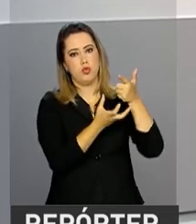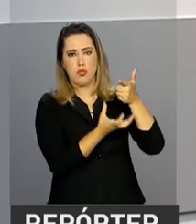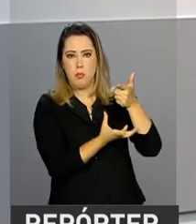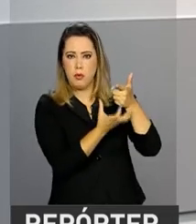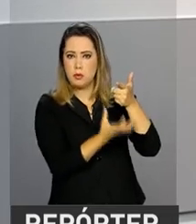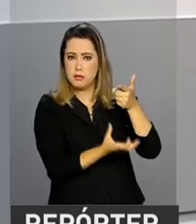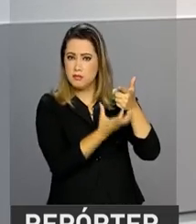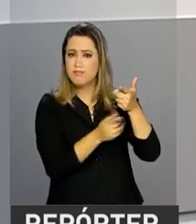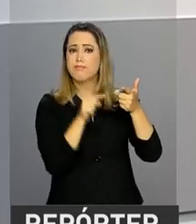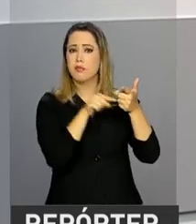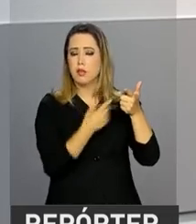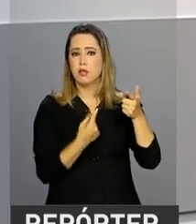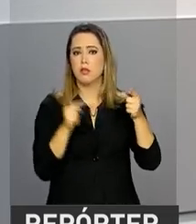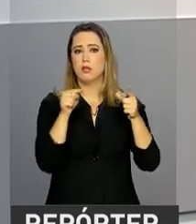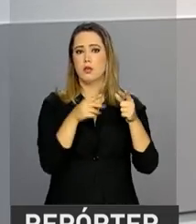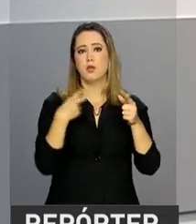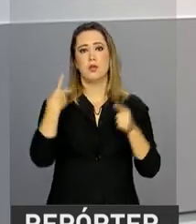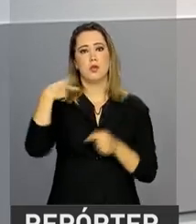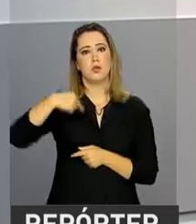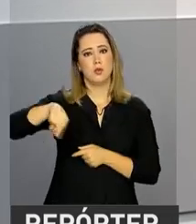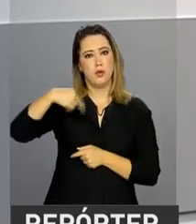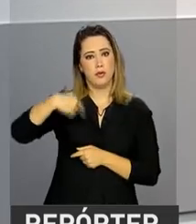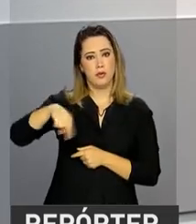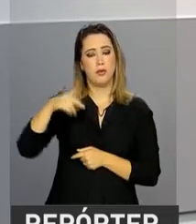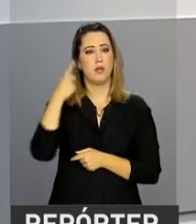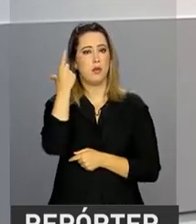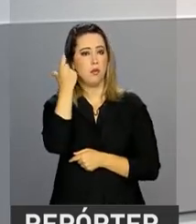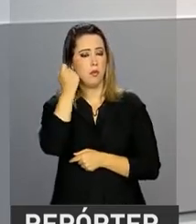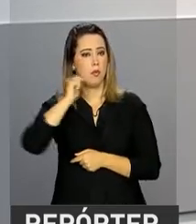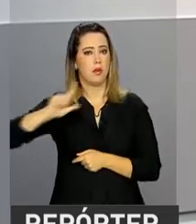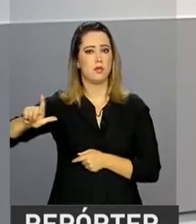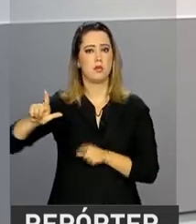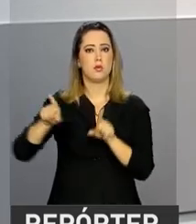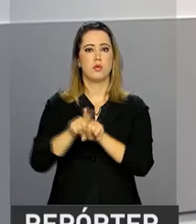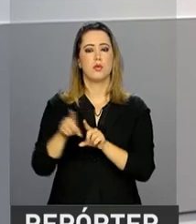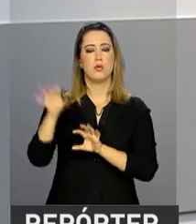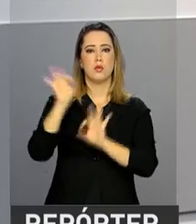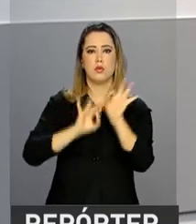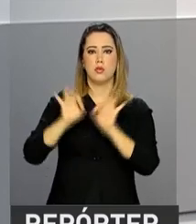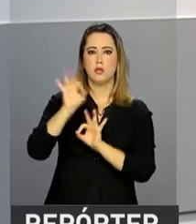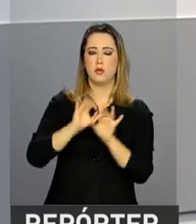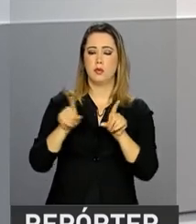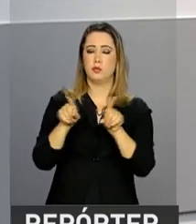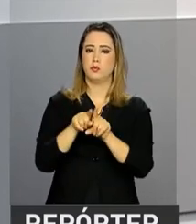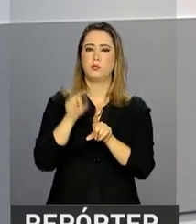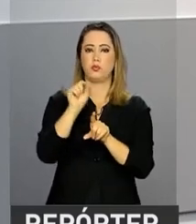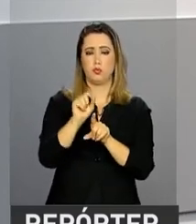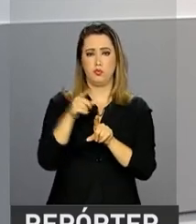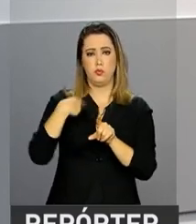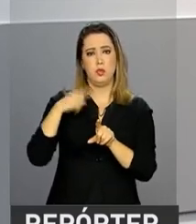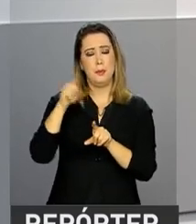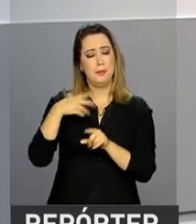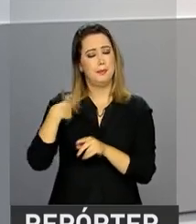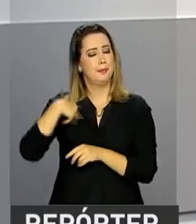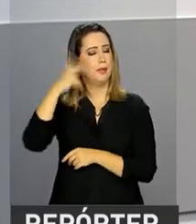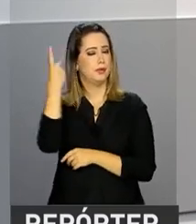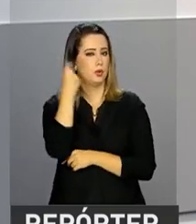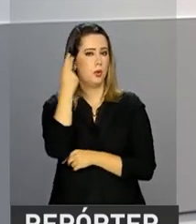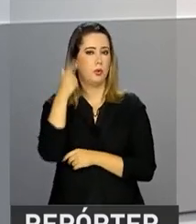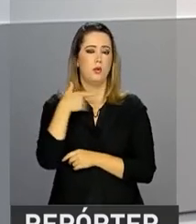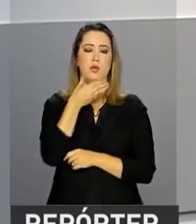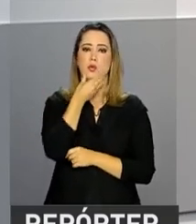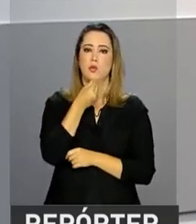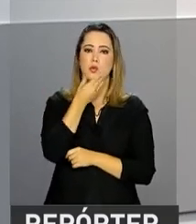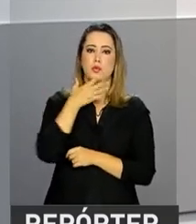azul organiza novembro azul organizada pela sociedade brasileira de urologia esse é o tipo mais comum entre os homens ea causa de